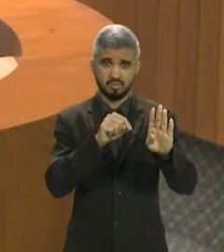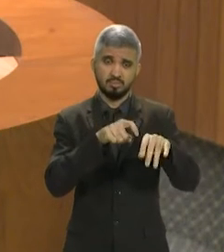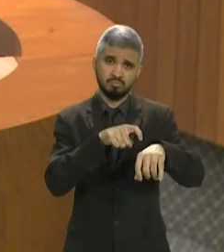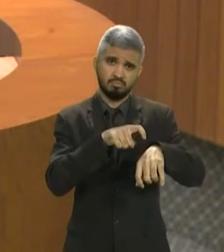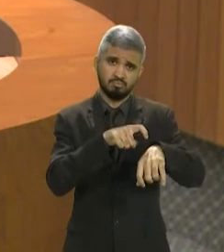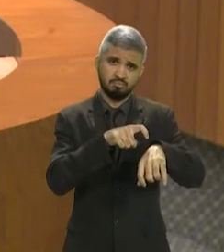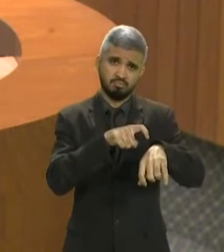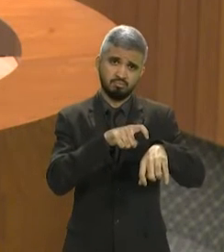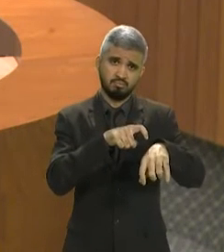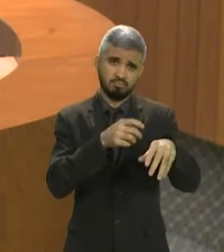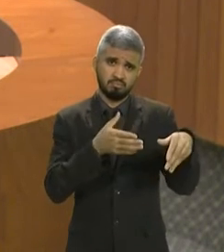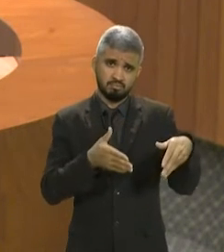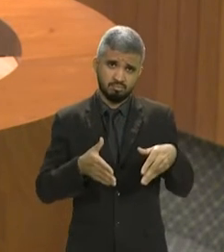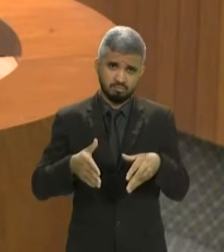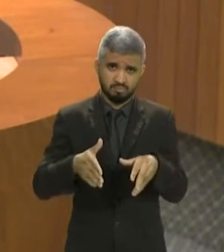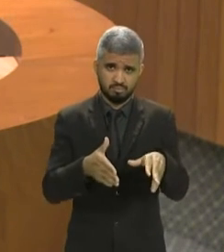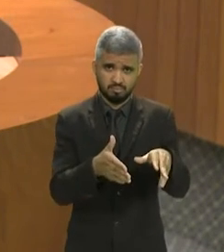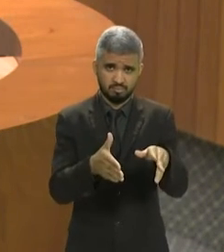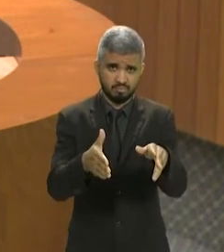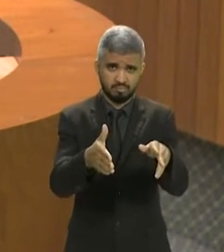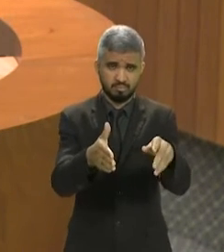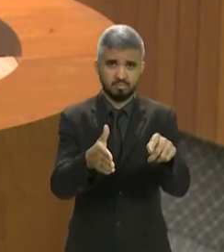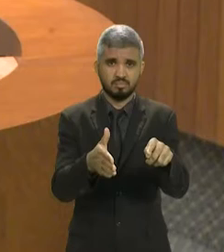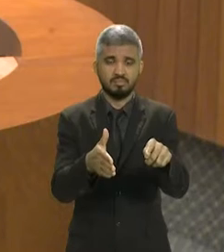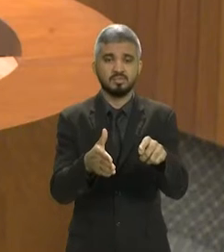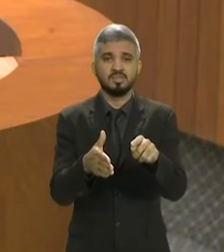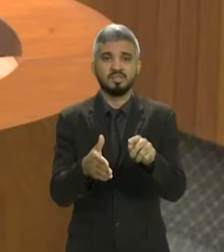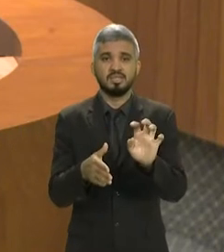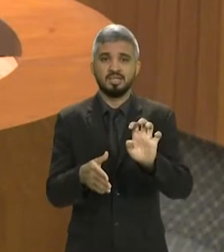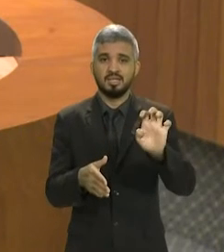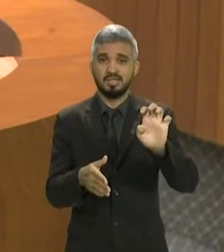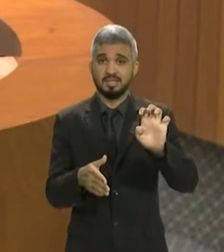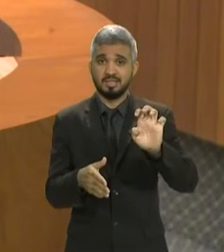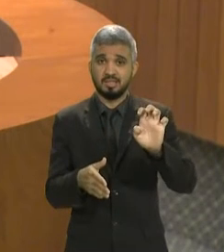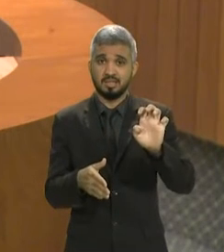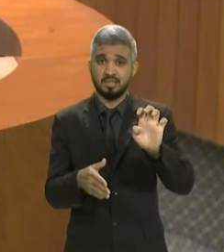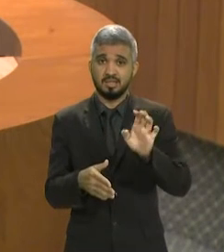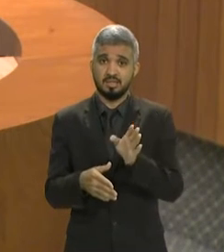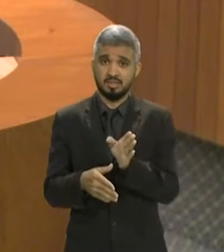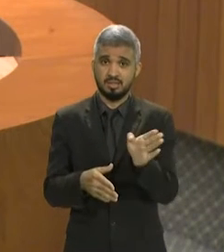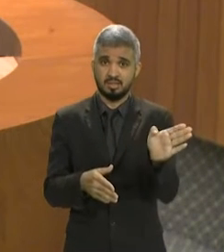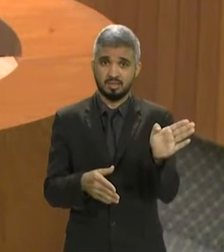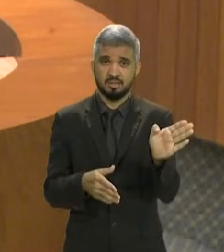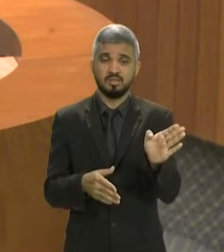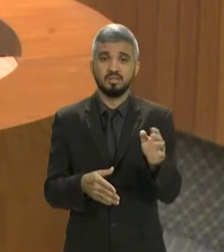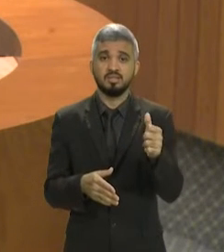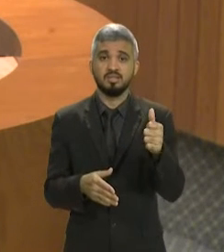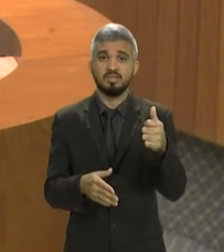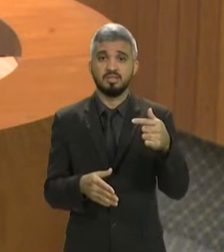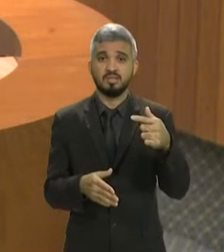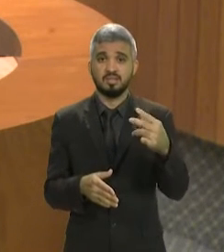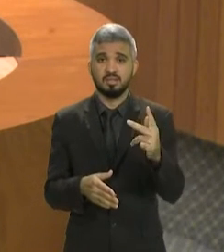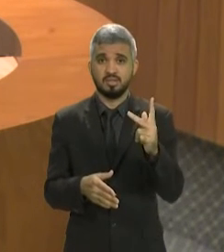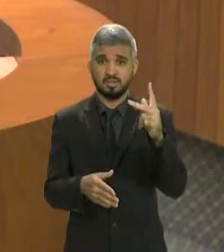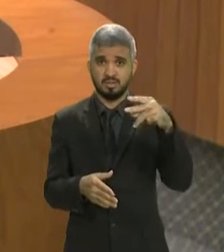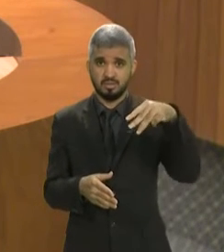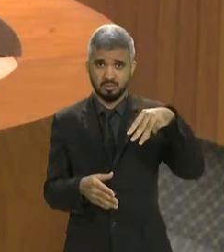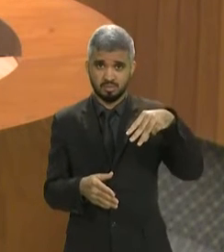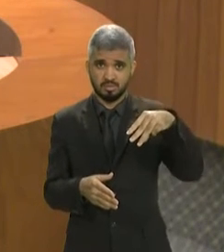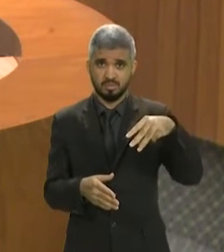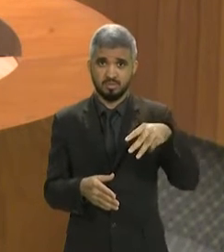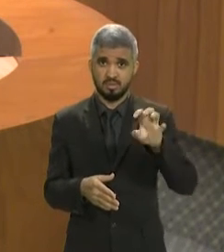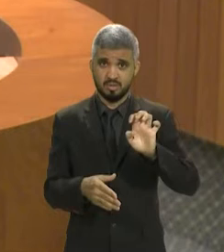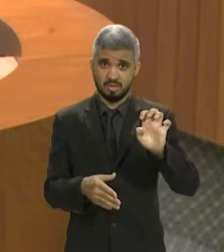momento, você, pegando à esquerda de quem vai a Barreirinha, você, 17 quilômetros, tem